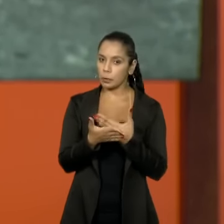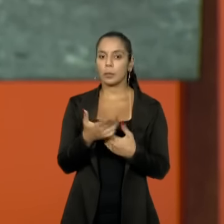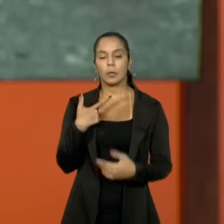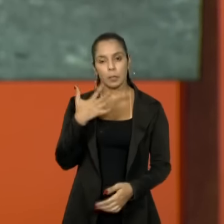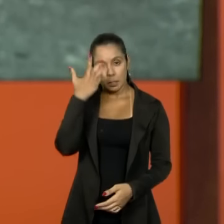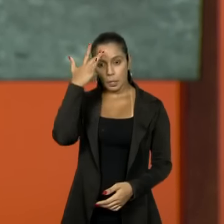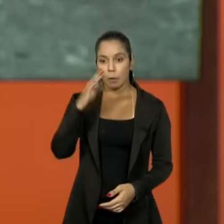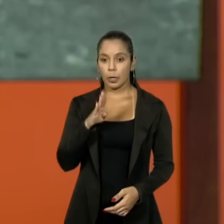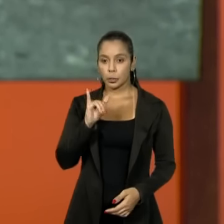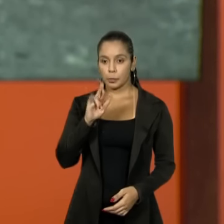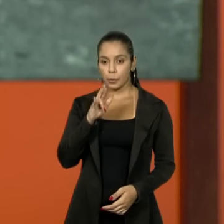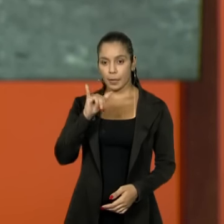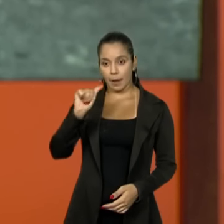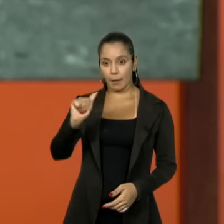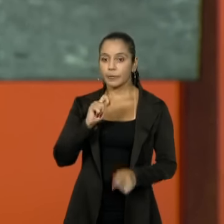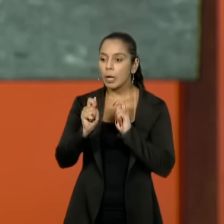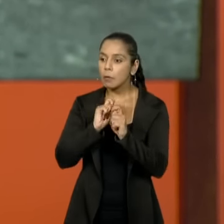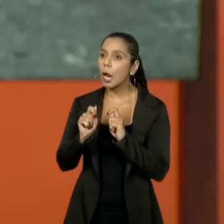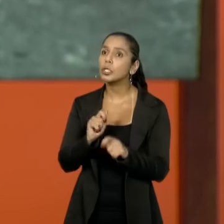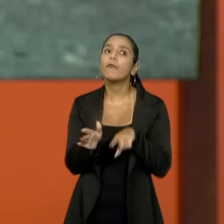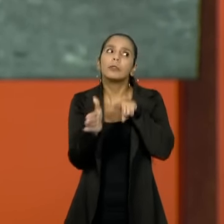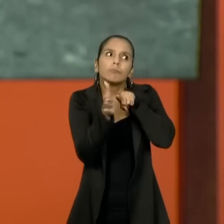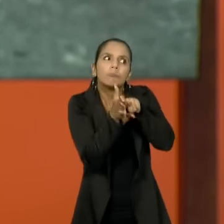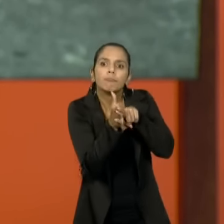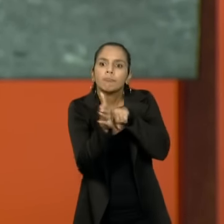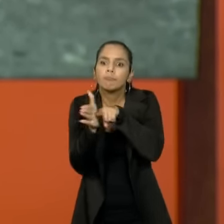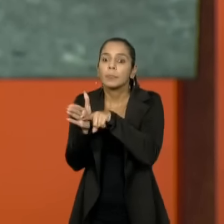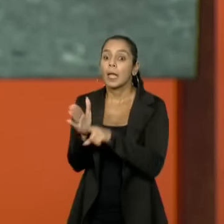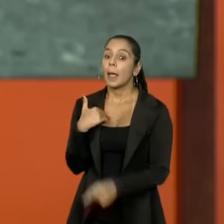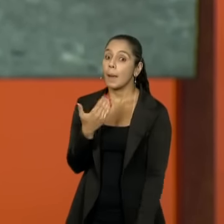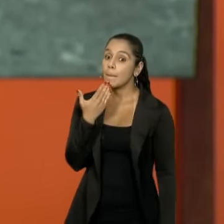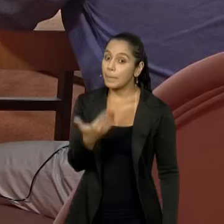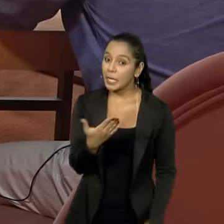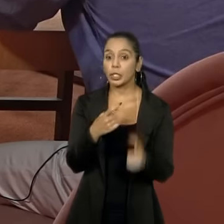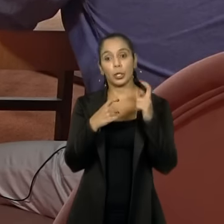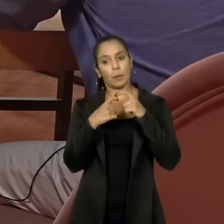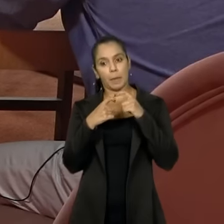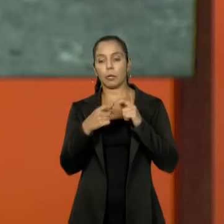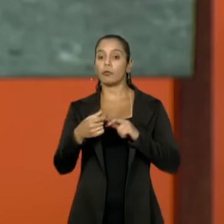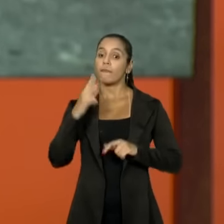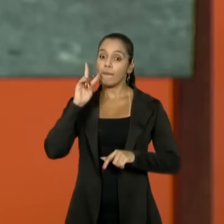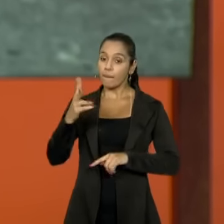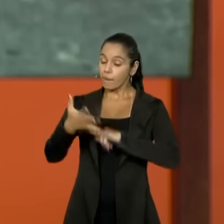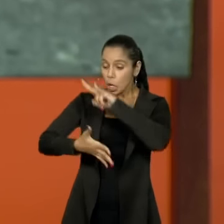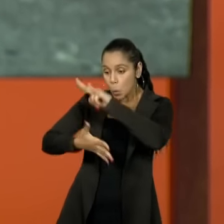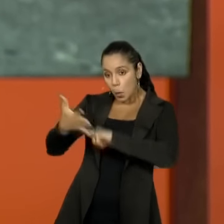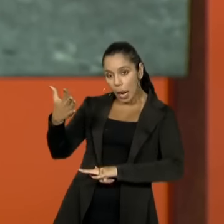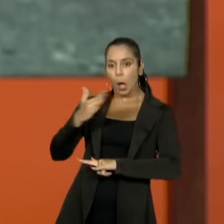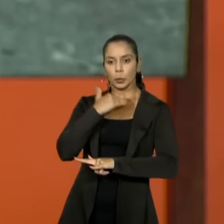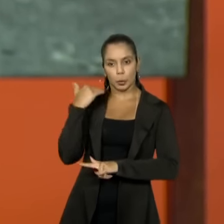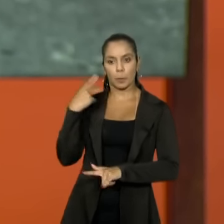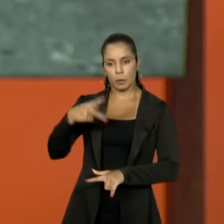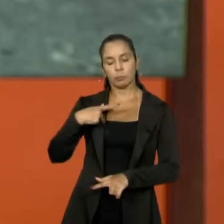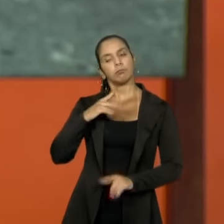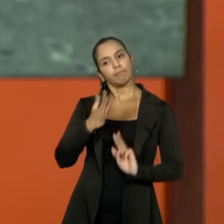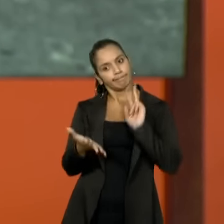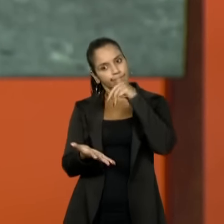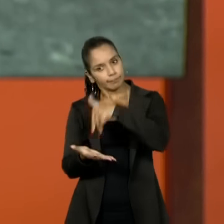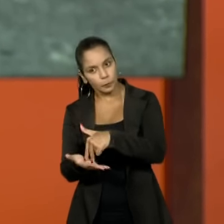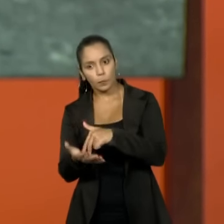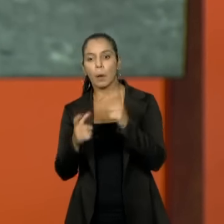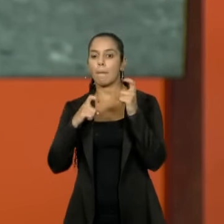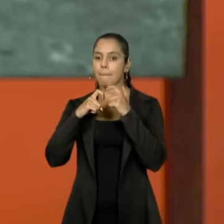uma biografia-reportagem. Eu fui apurar. E eu pedi ao médico... Você teve acesso ao laudo, né? Eu fui ao médico, né, que a